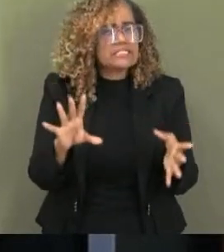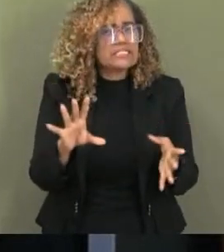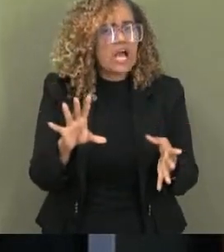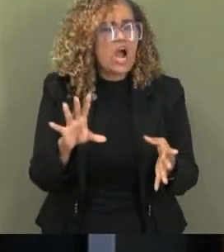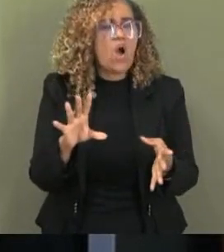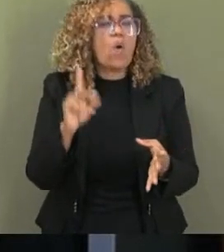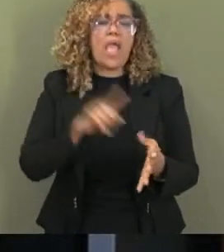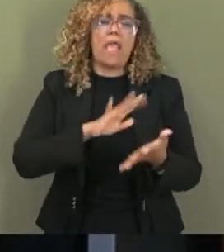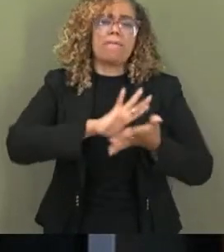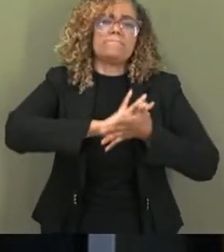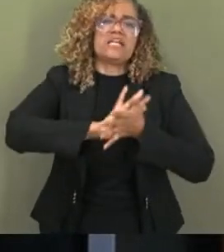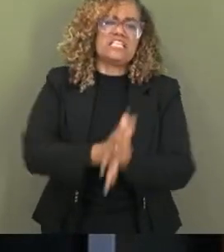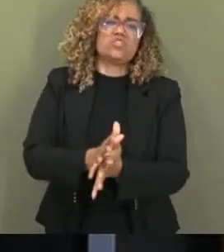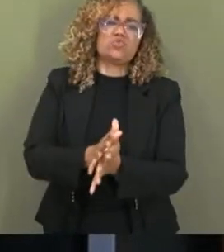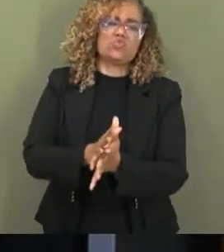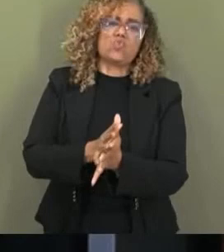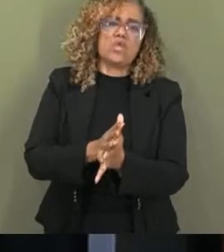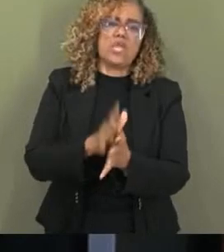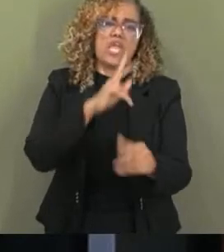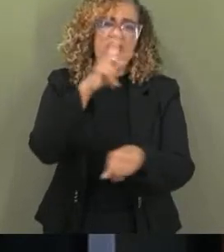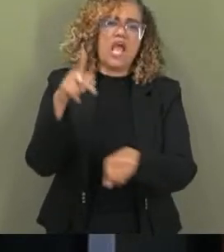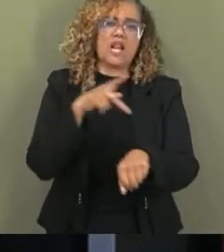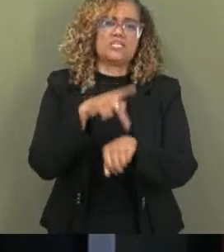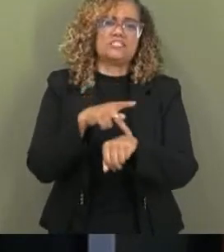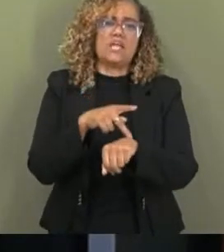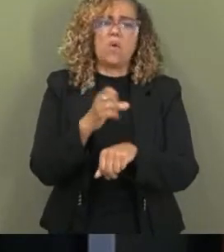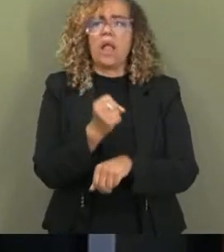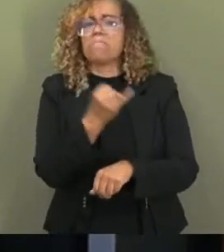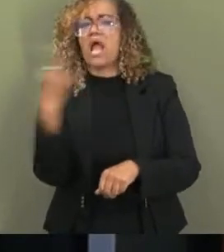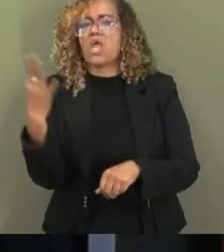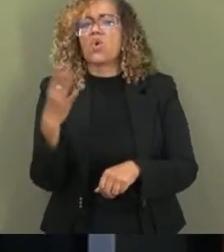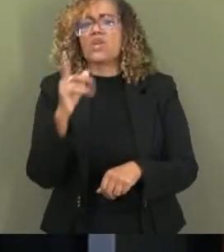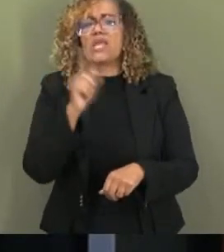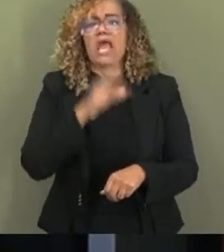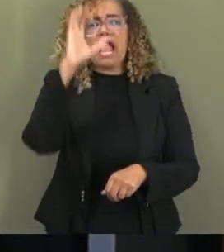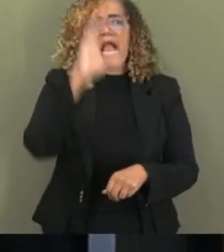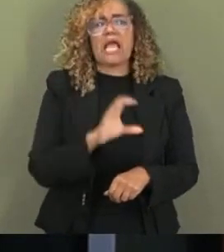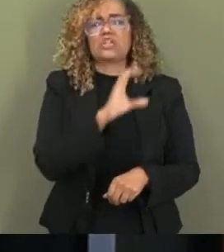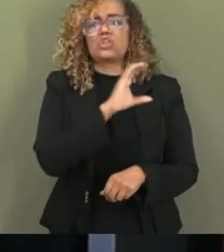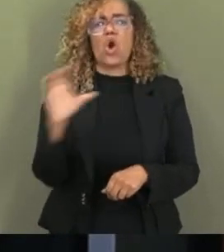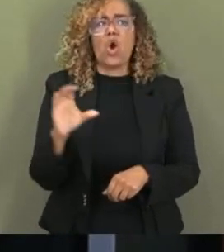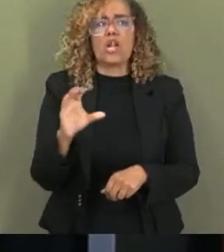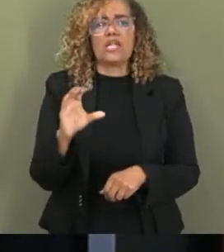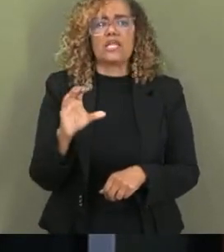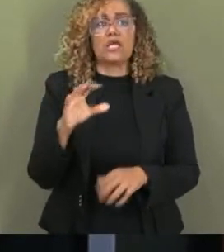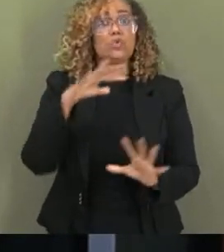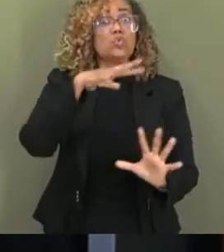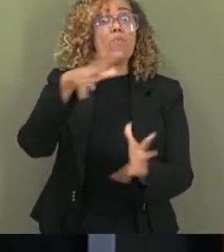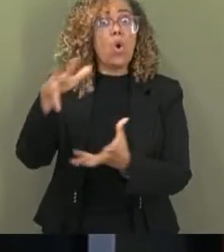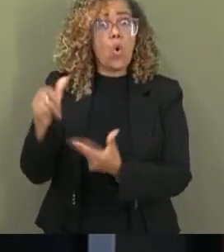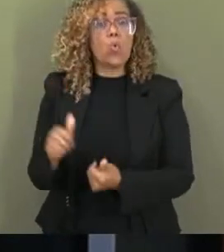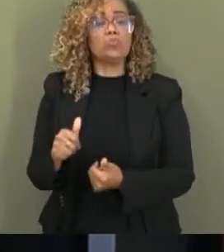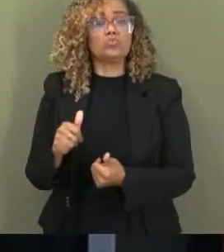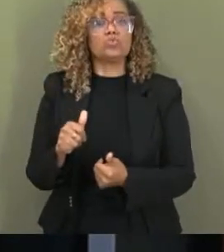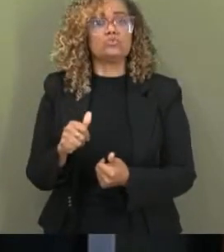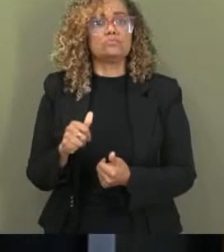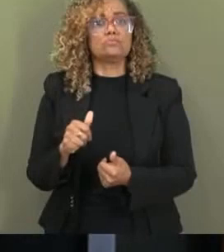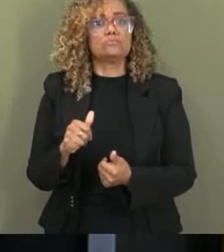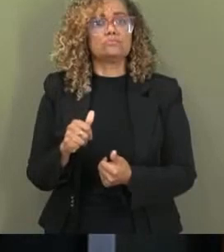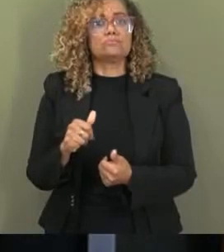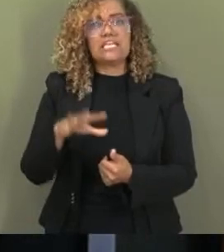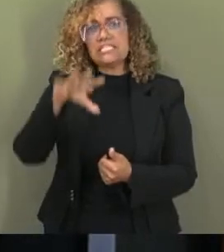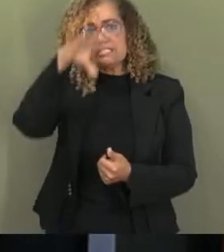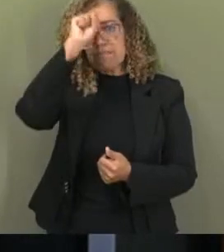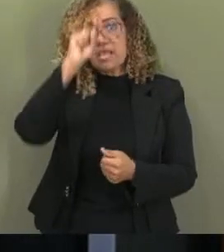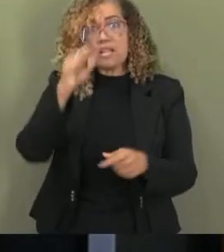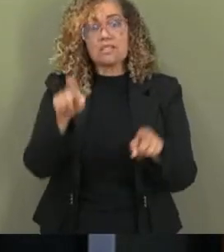para destruir essa nação, que é a maioria católica, a maior nação católica do mundo, a maior nação